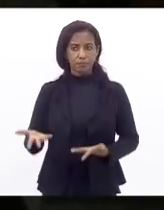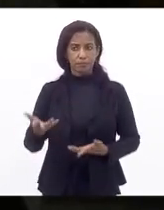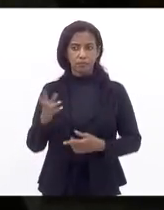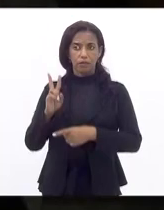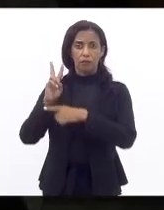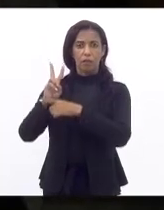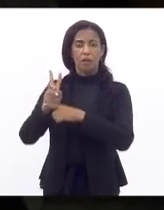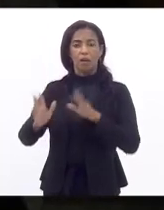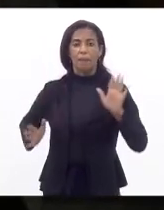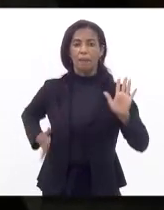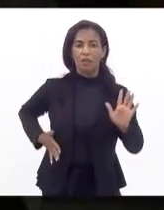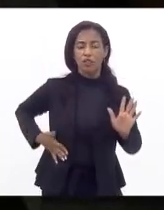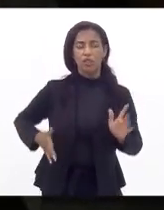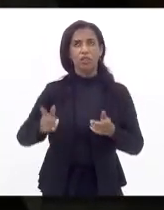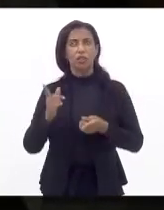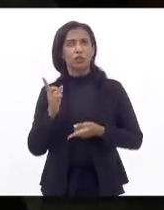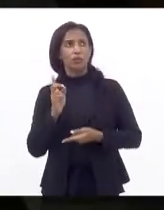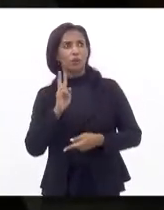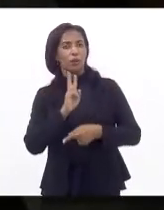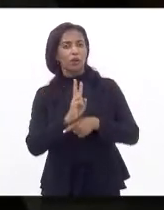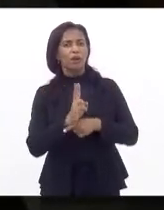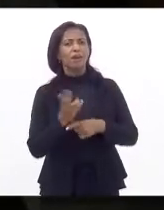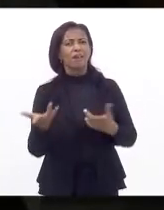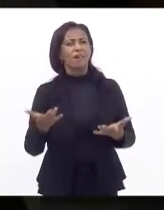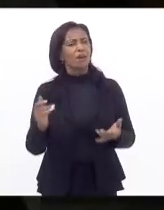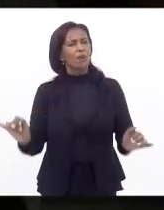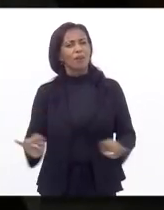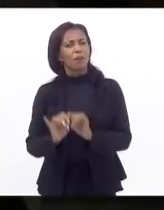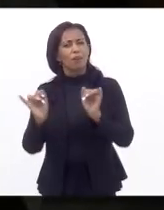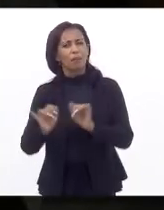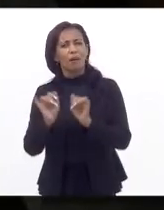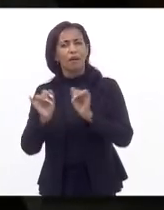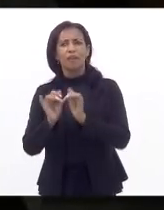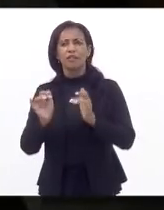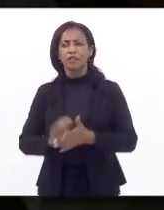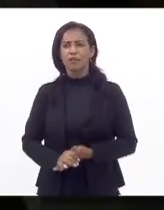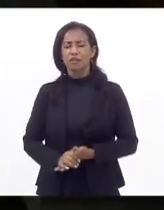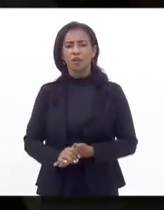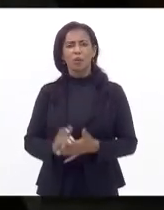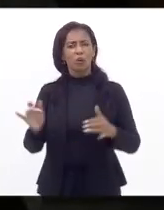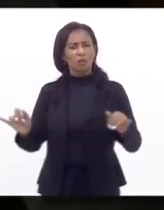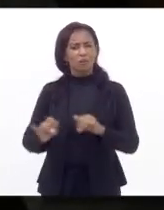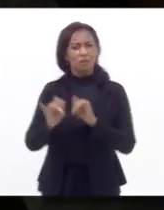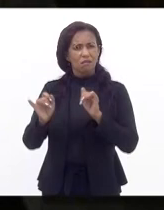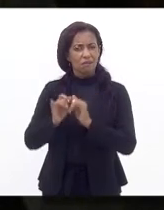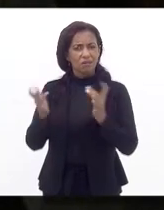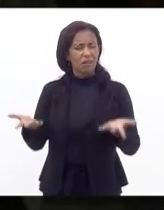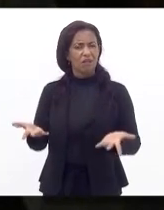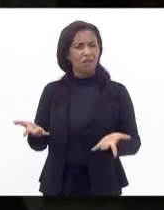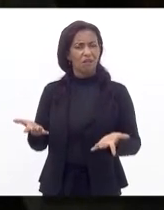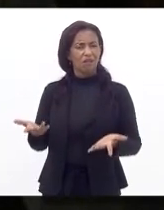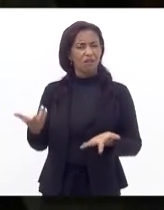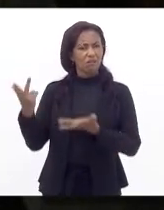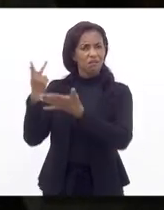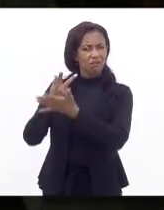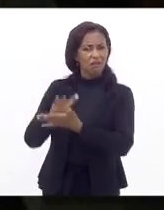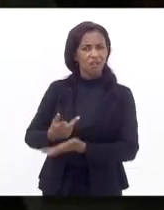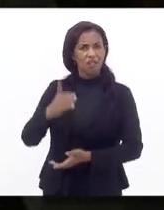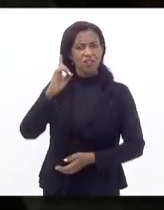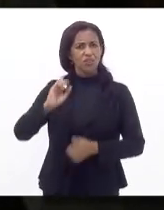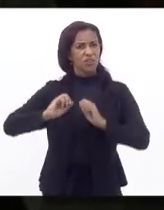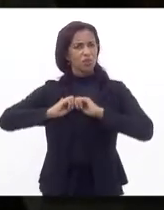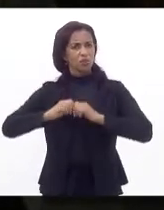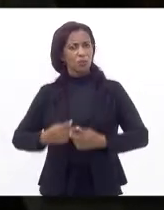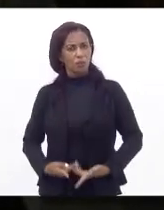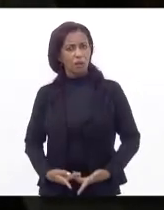defendem bandidos, defendem... quanta bobagem, quanta sandice, quanta asneira, né? Os direitos humanos